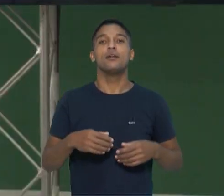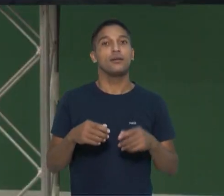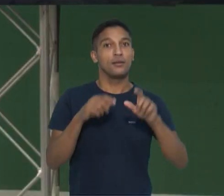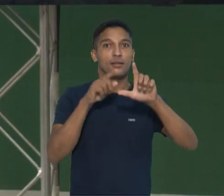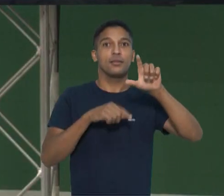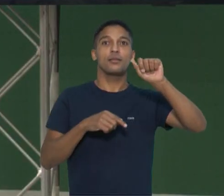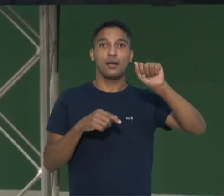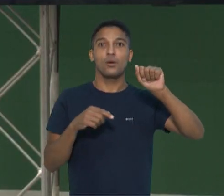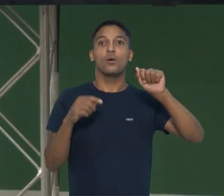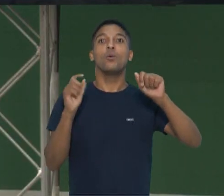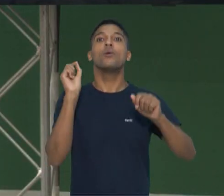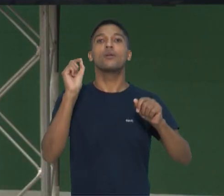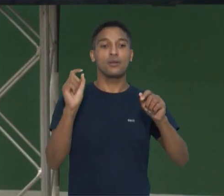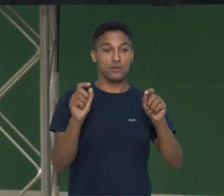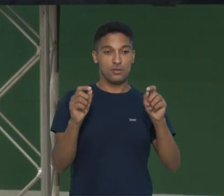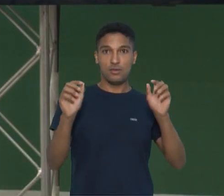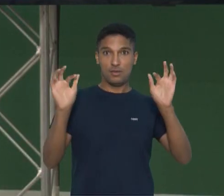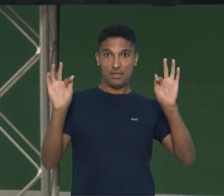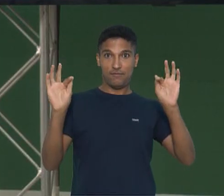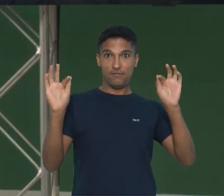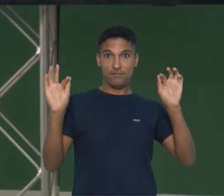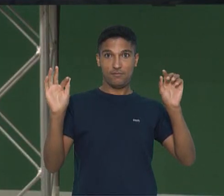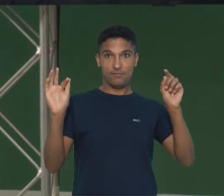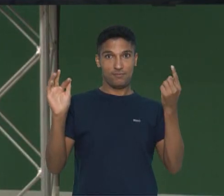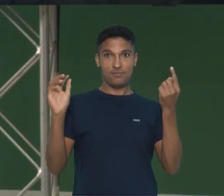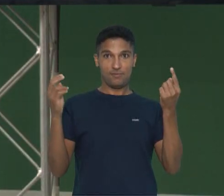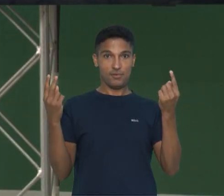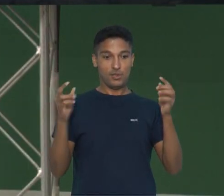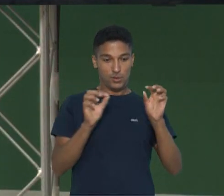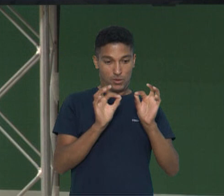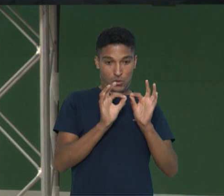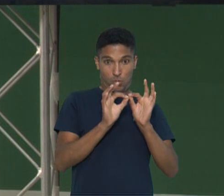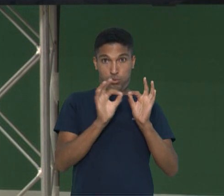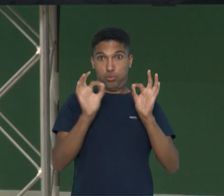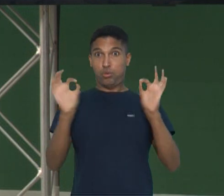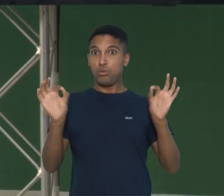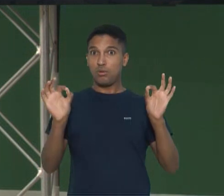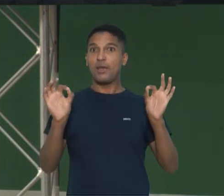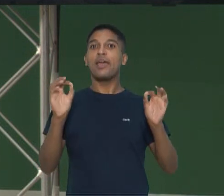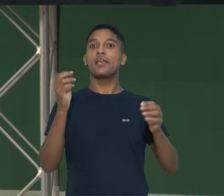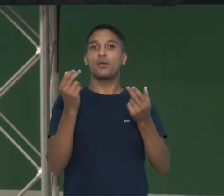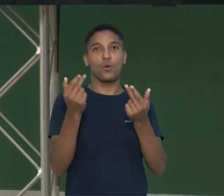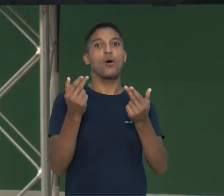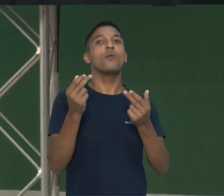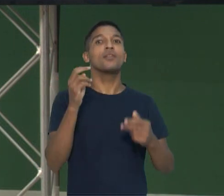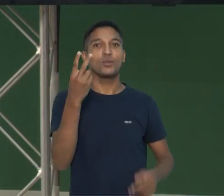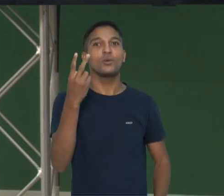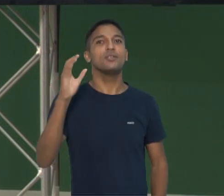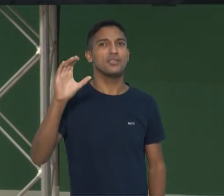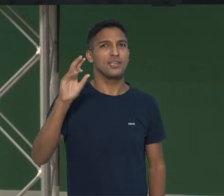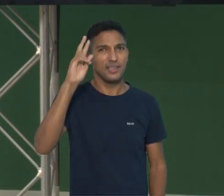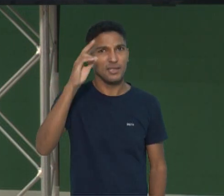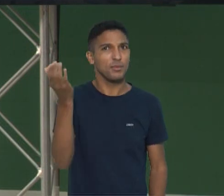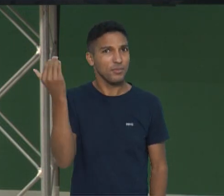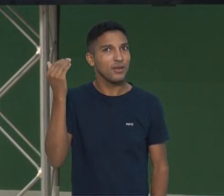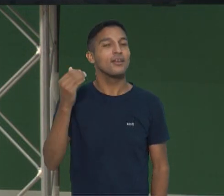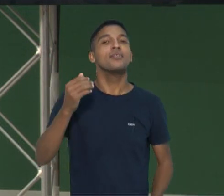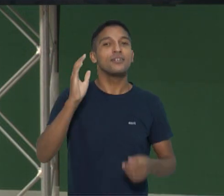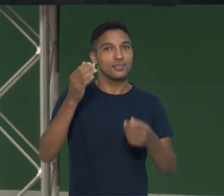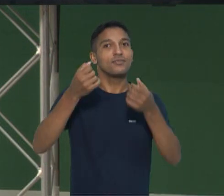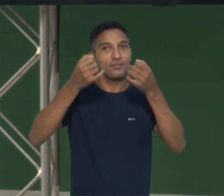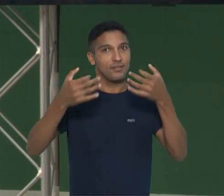Letra A, a distância focal é igual a 2c. Isso é verdadeiro, a professora já falou no começo da aula e falou